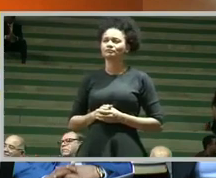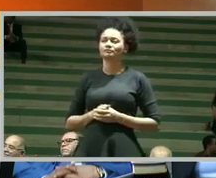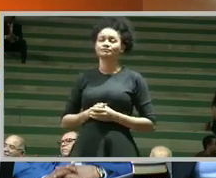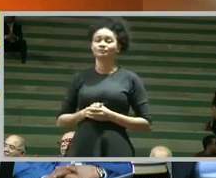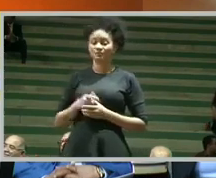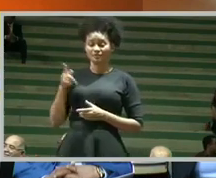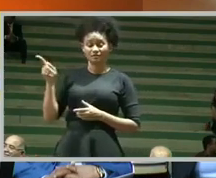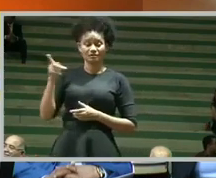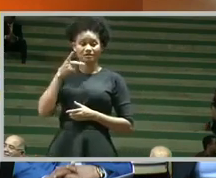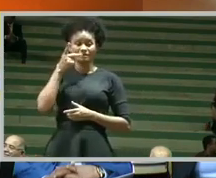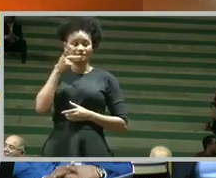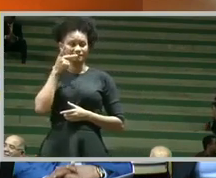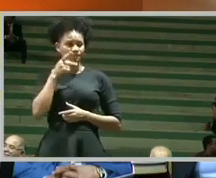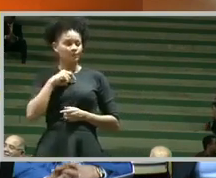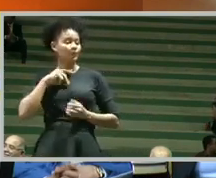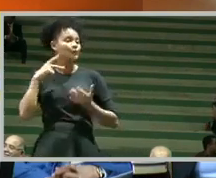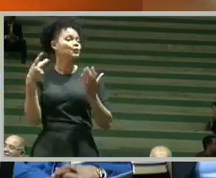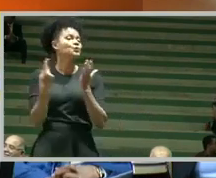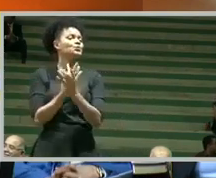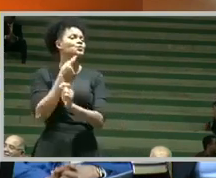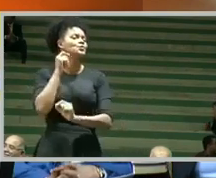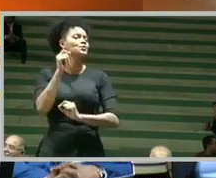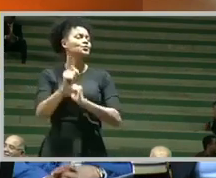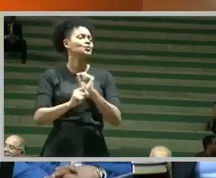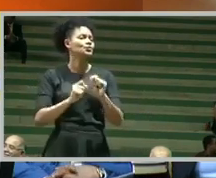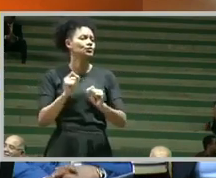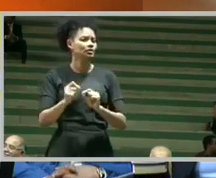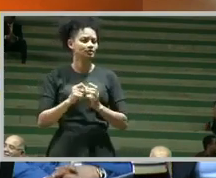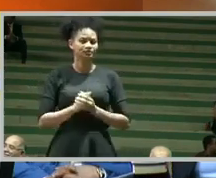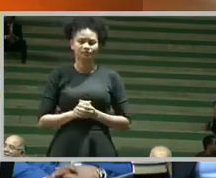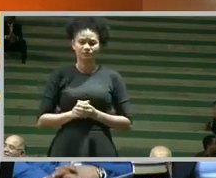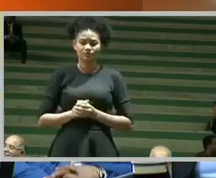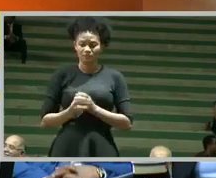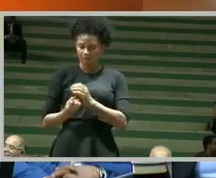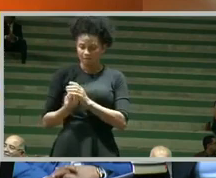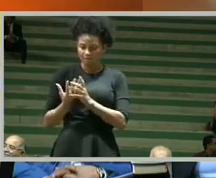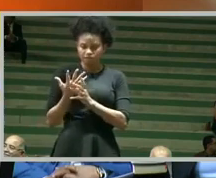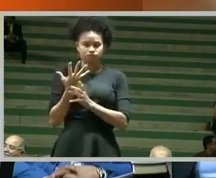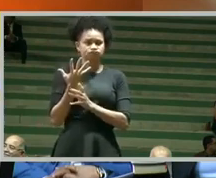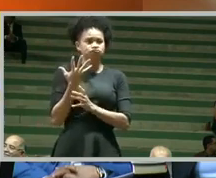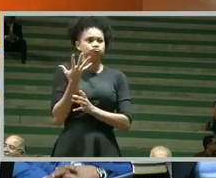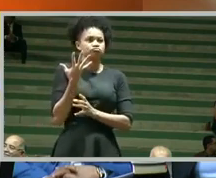Ele diz a causa, Ele diz a fonte,